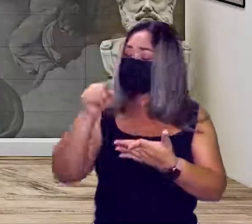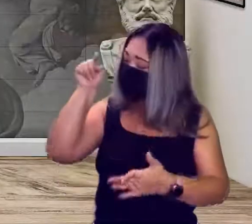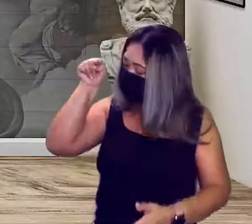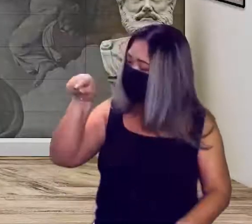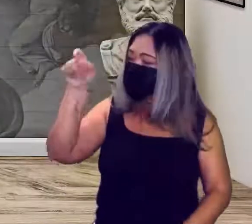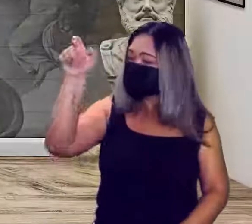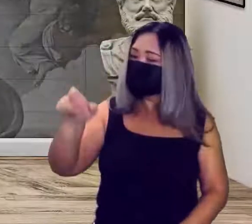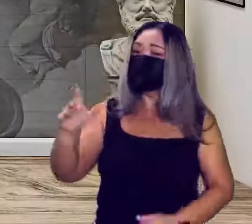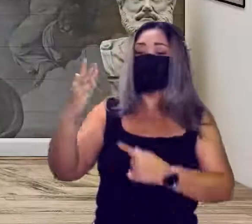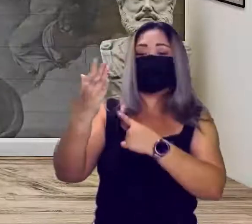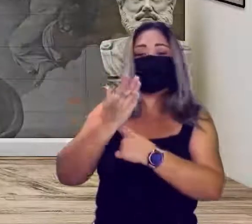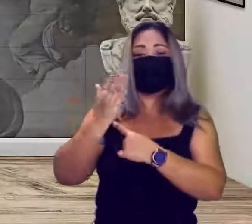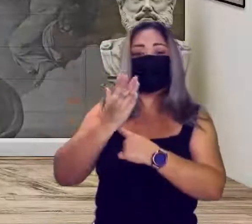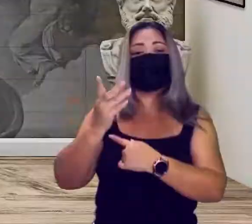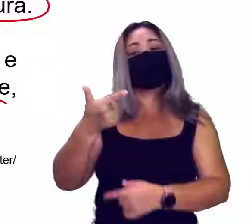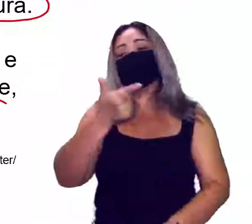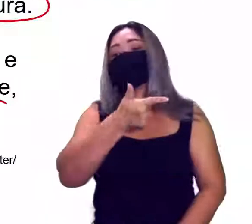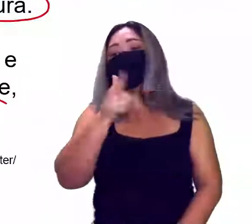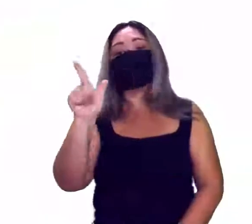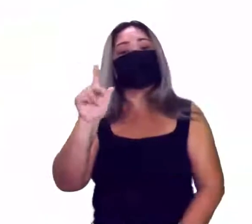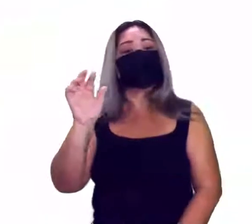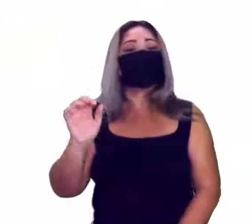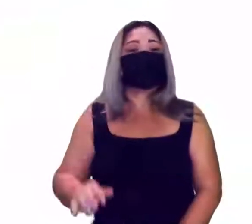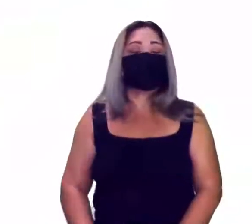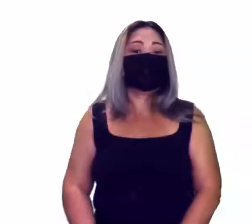ela ajudava. Vamos lá para o próximo, olha aí.